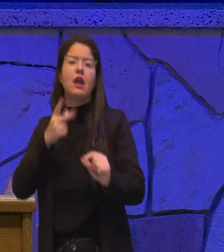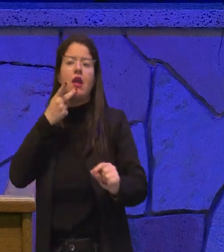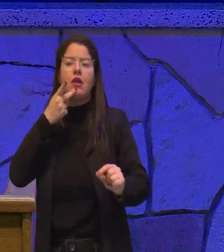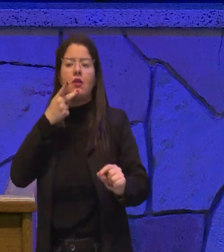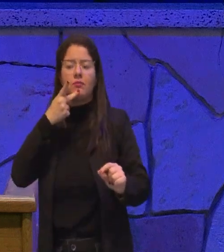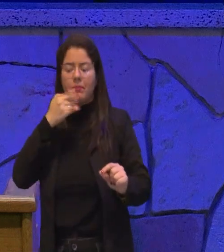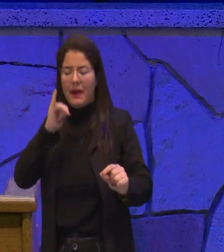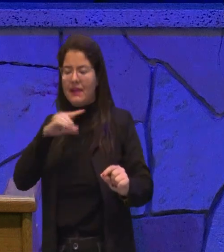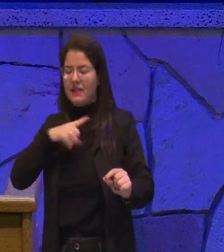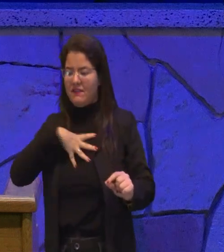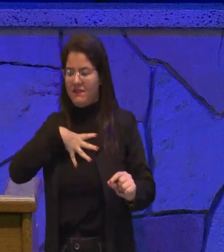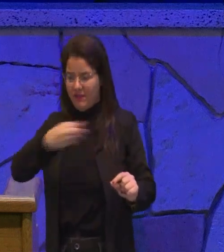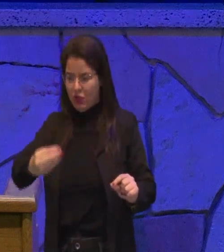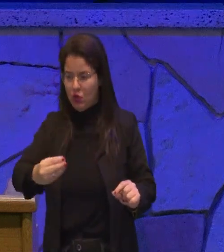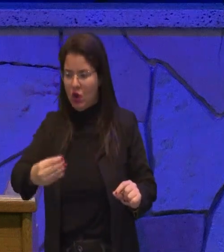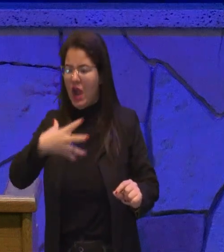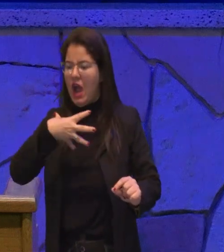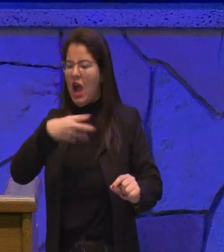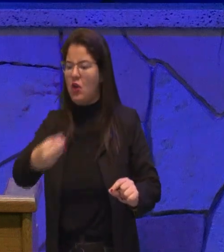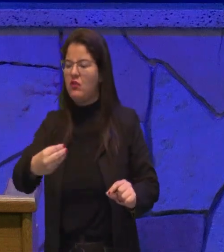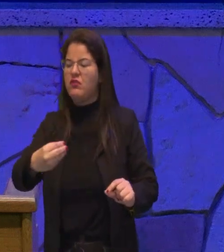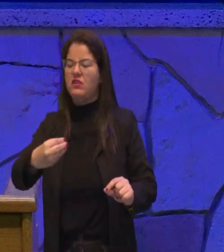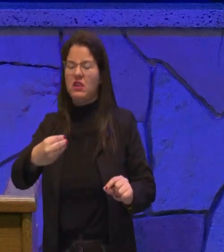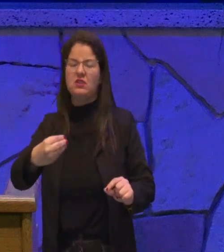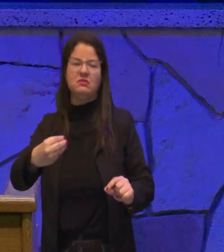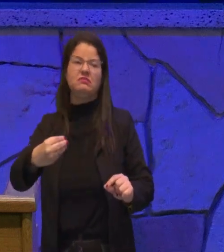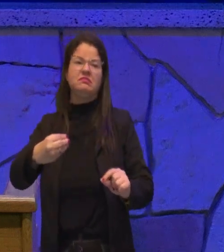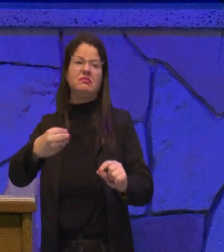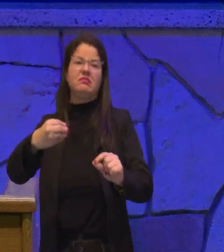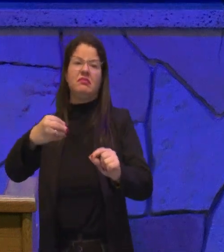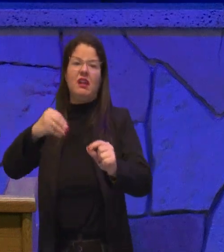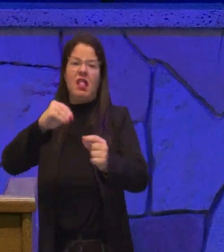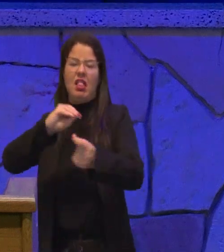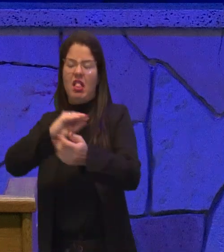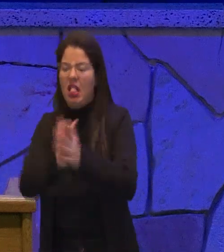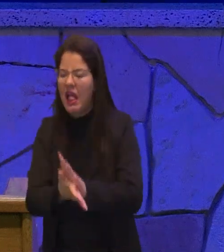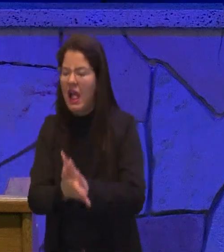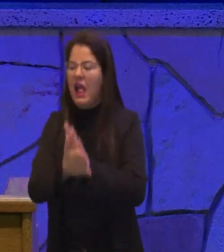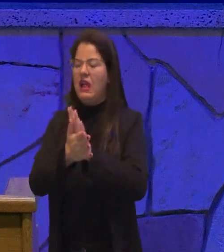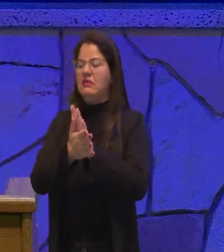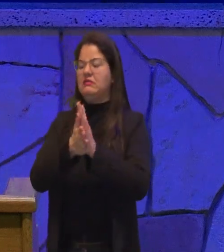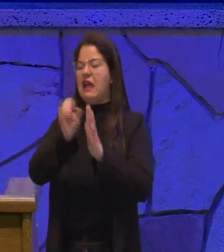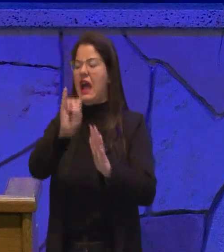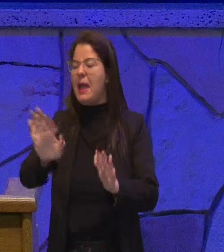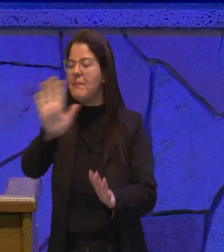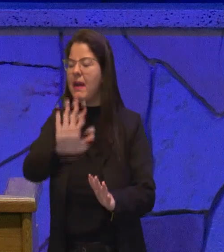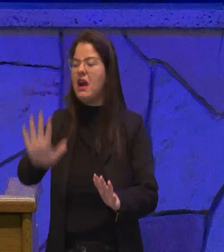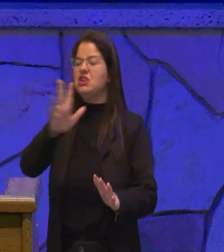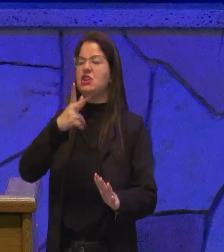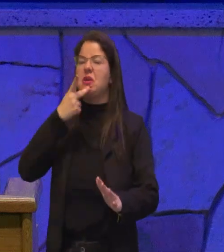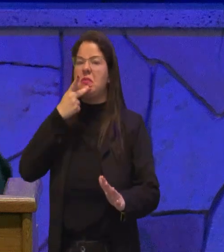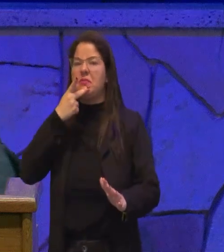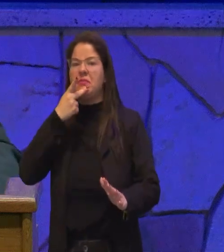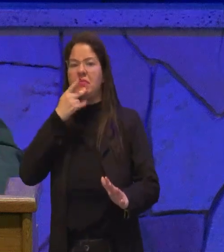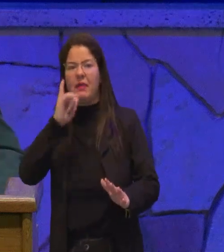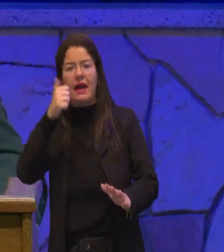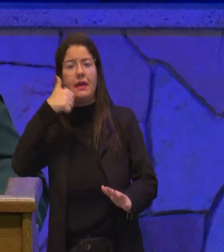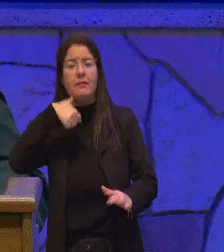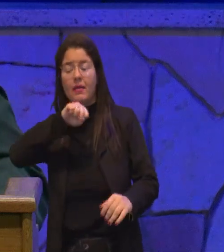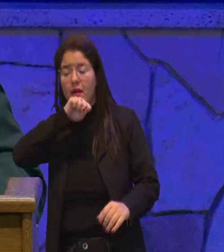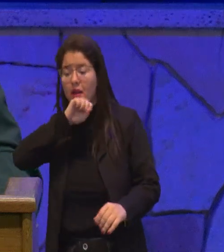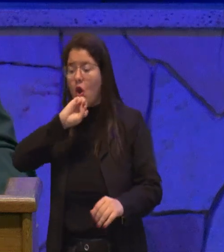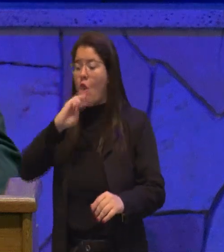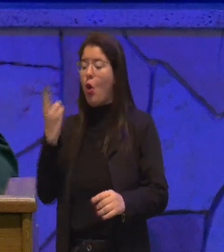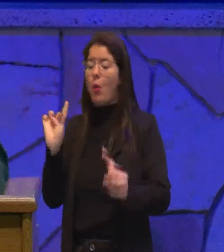da mãe, ou o próprio pai ou a própria mãe que também destrói e macula a reputação da família.